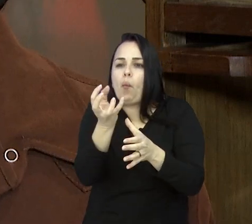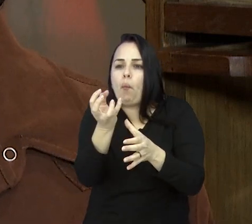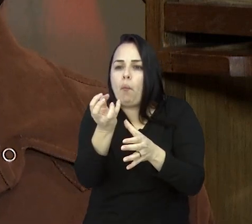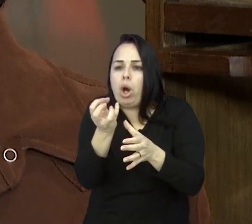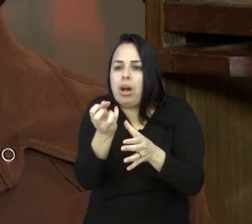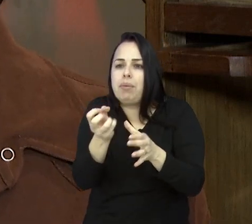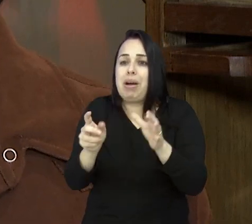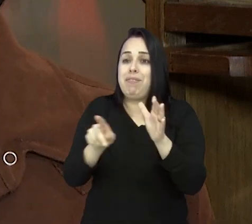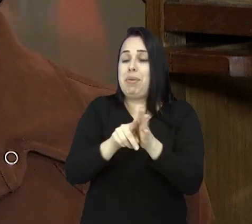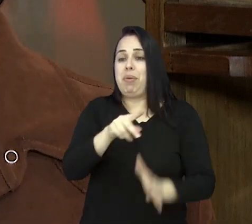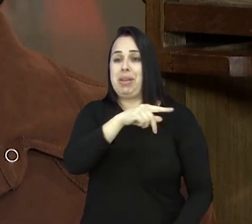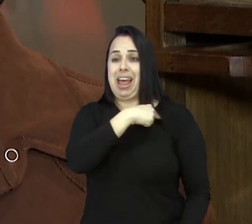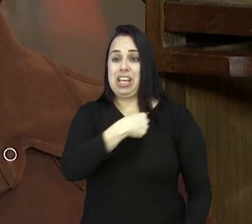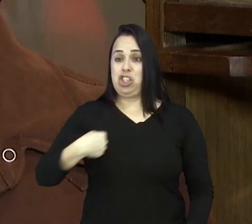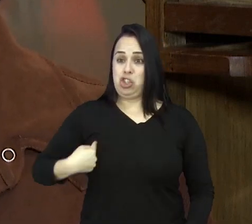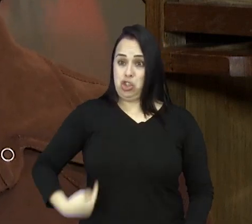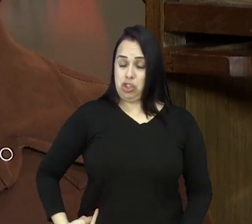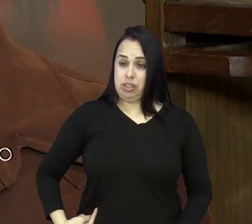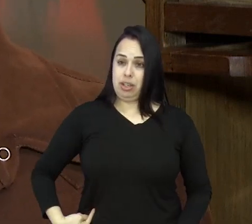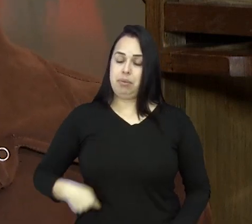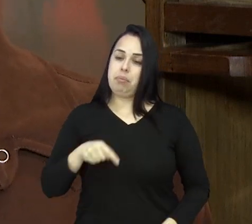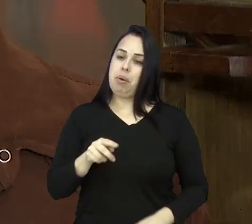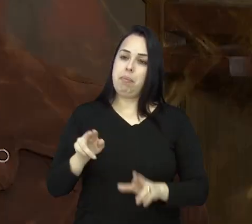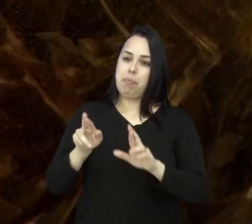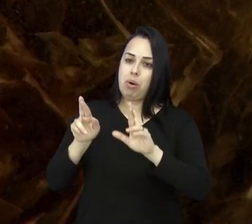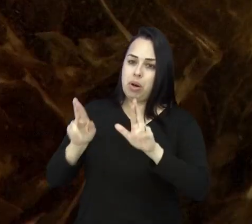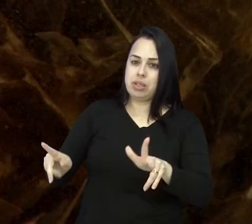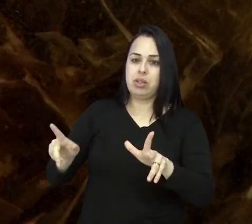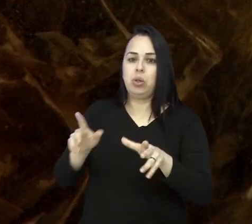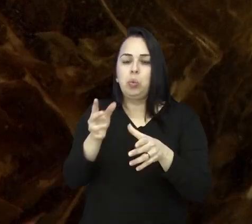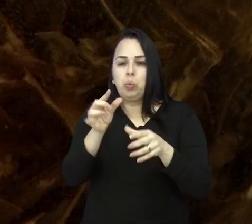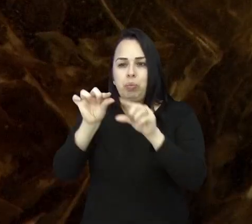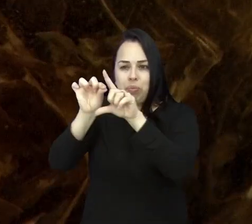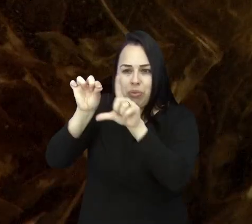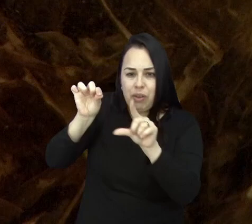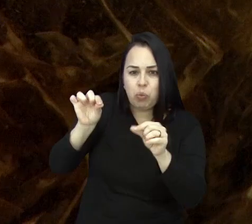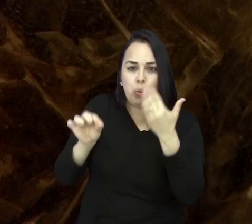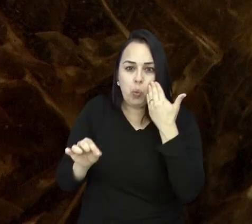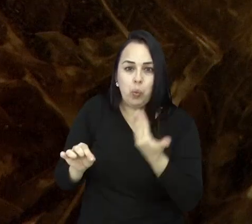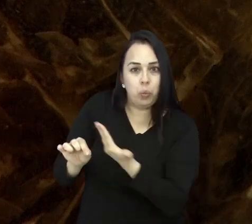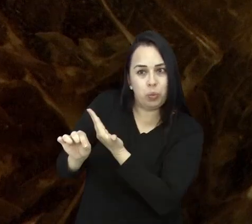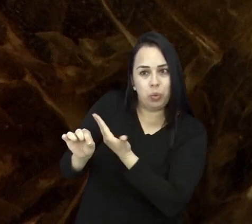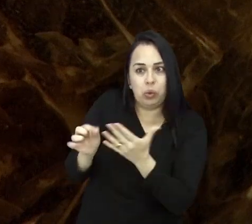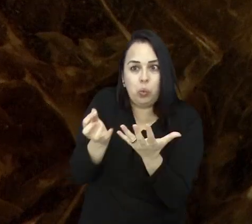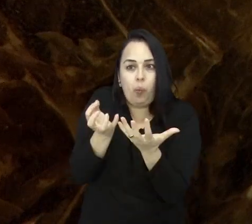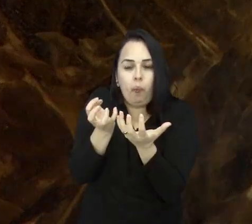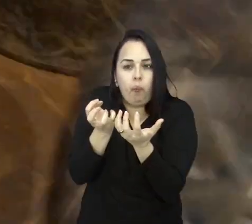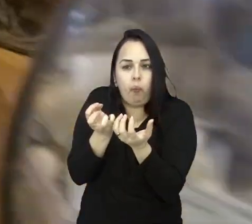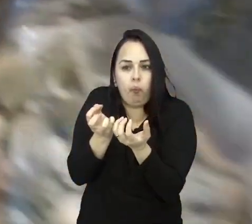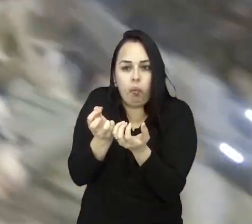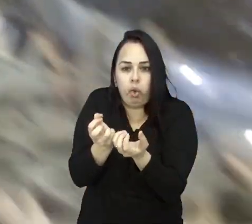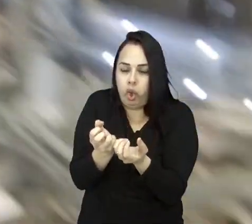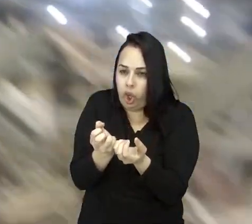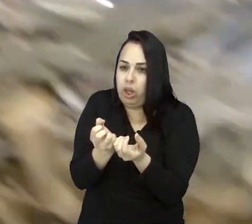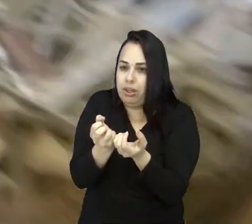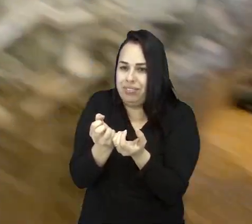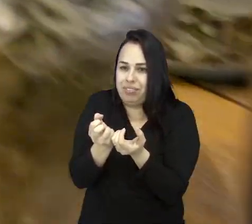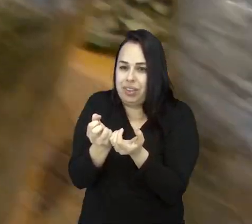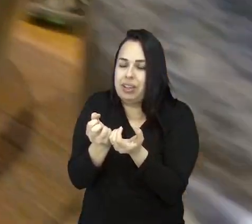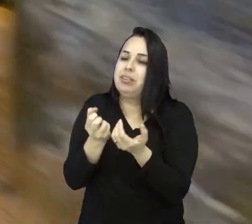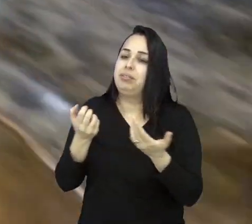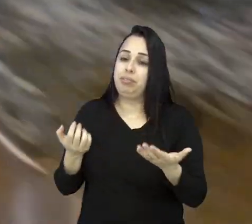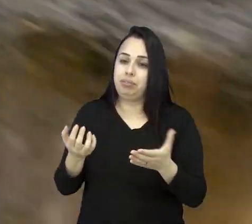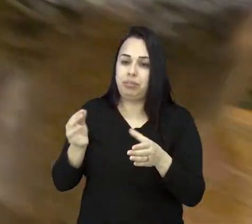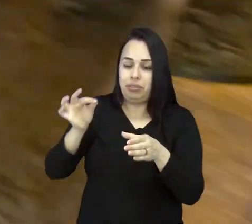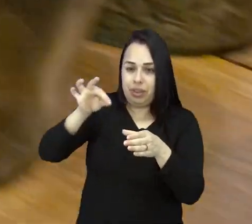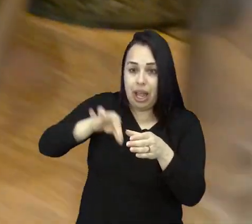a origem dela é chinesa. Então, por isso que a gente tem essa folha desidratada quando chega aqui para nós, porque ela não aguentaria chegar até aqui,